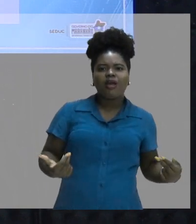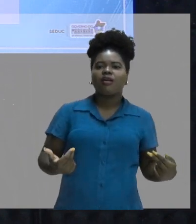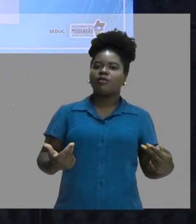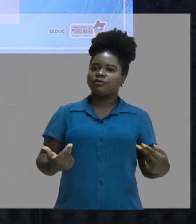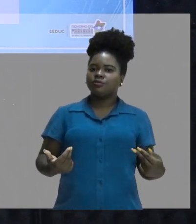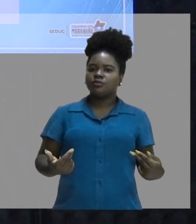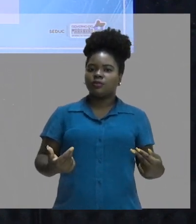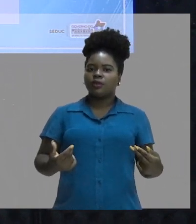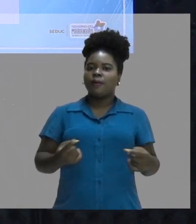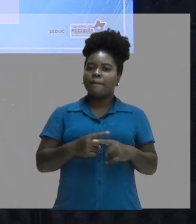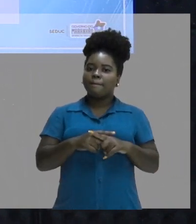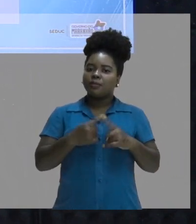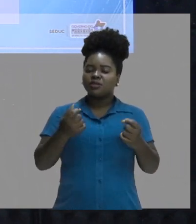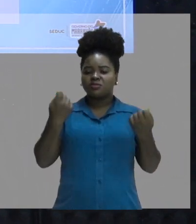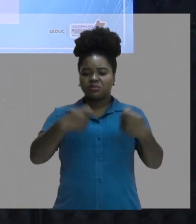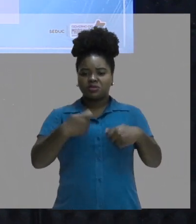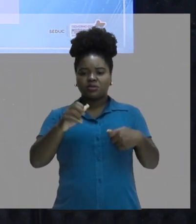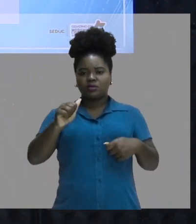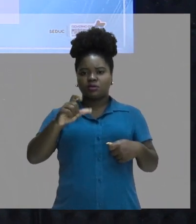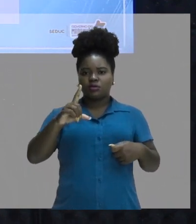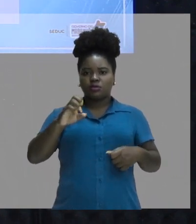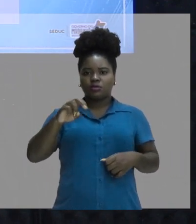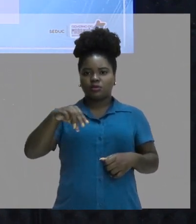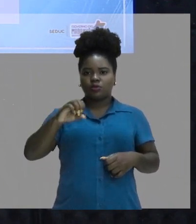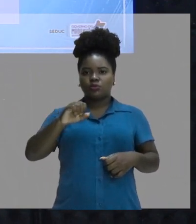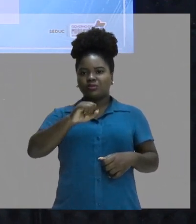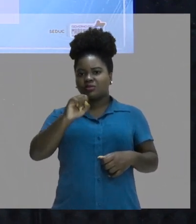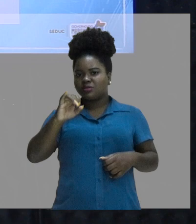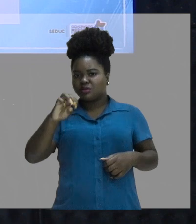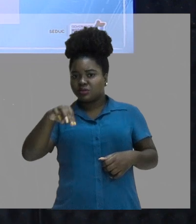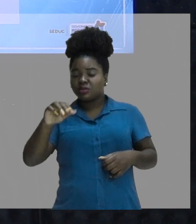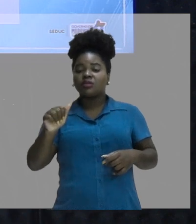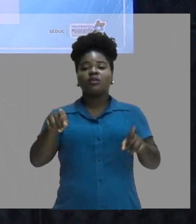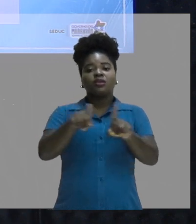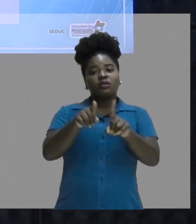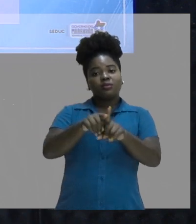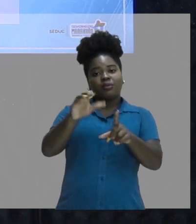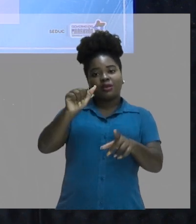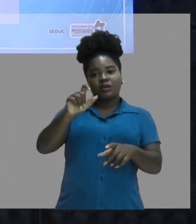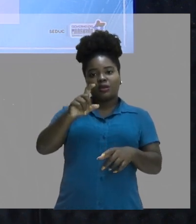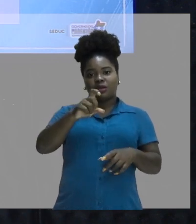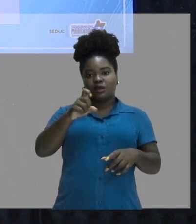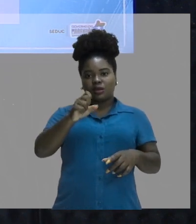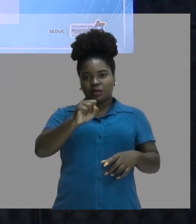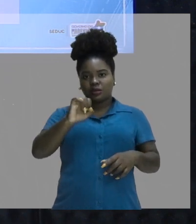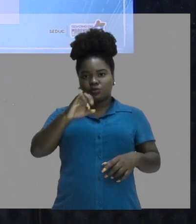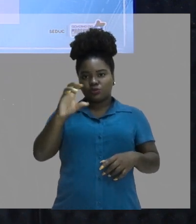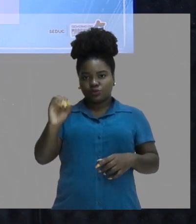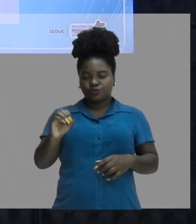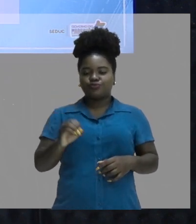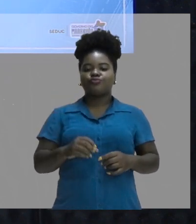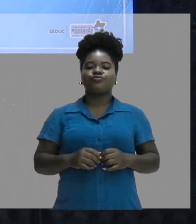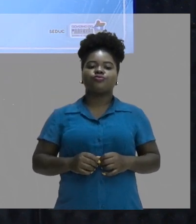para vocês, mas nós precisamos de adenosina, de cálcio, para que haja essa contração, tá certo?